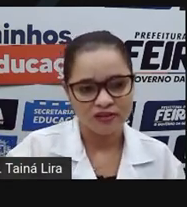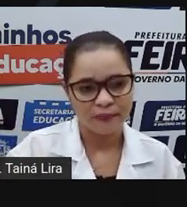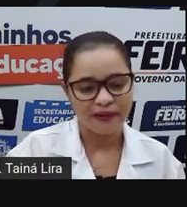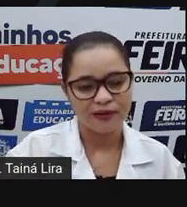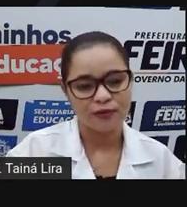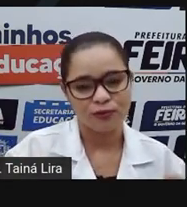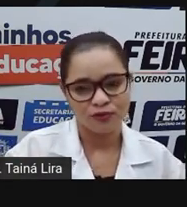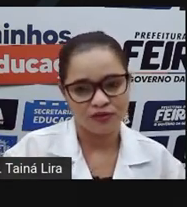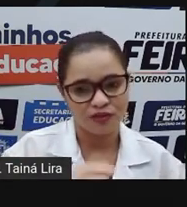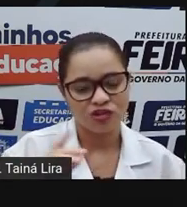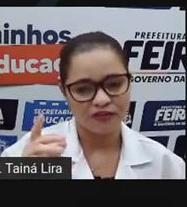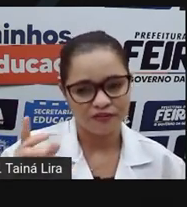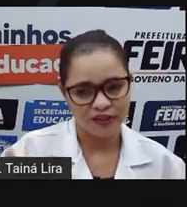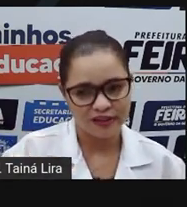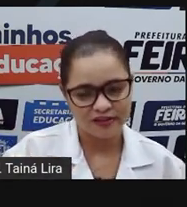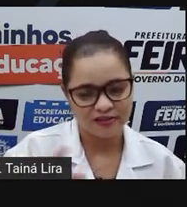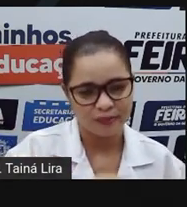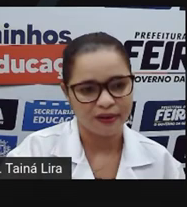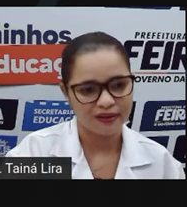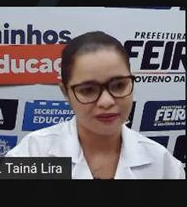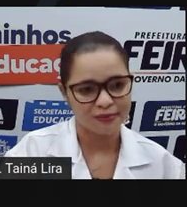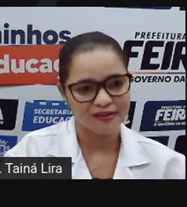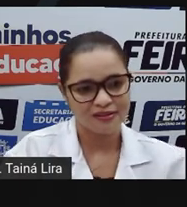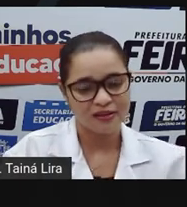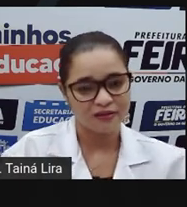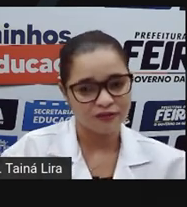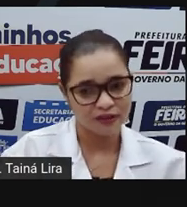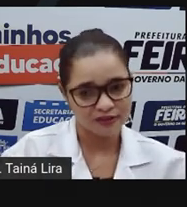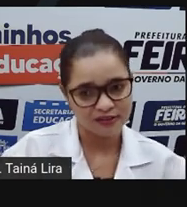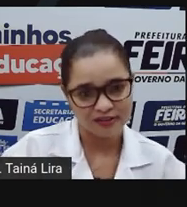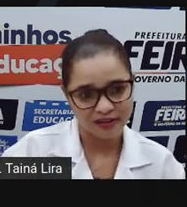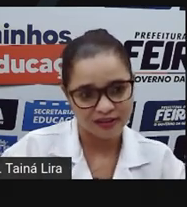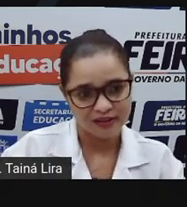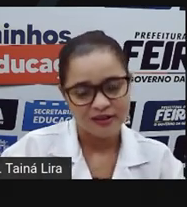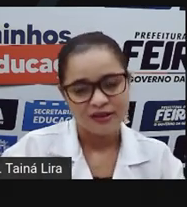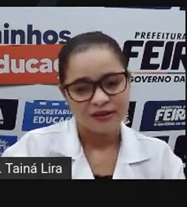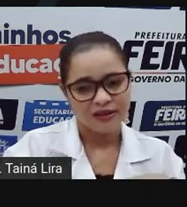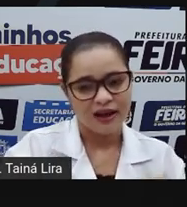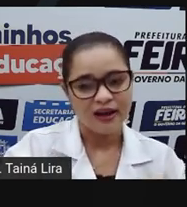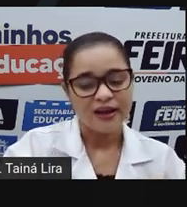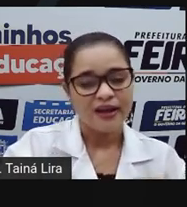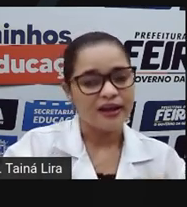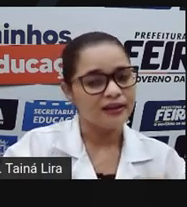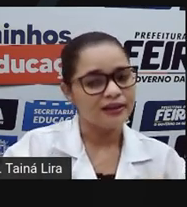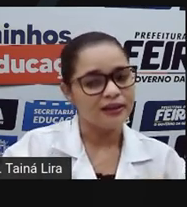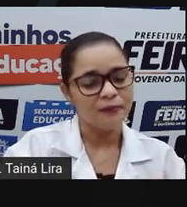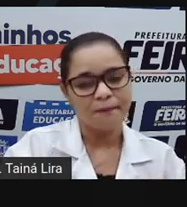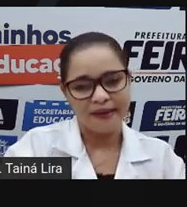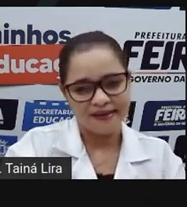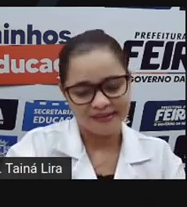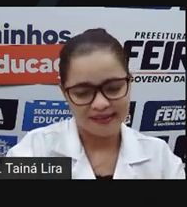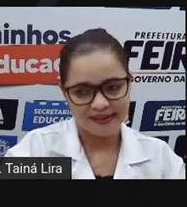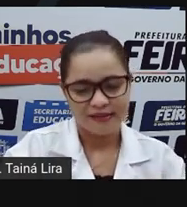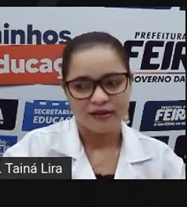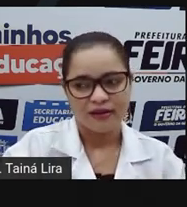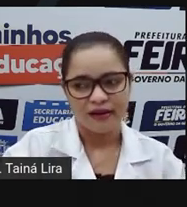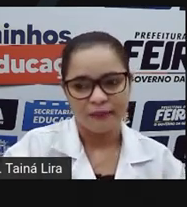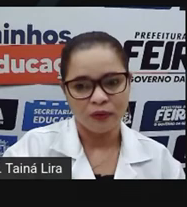transporte desse aparelho, inclusive eu já vi esses aparelhos passando aqui em Feira de Santana, tá? Ele não